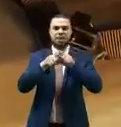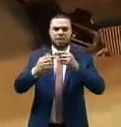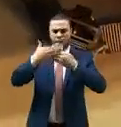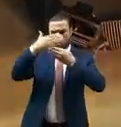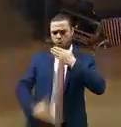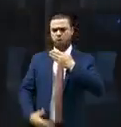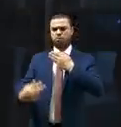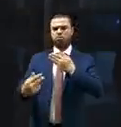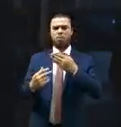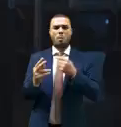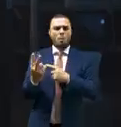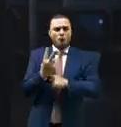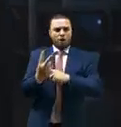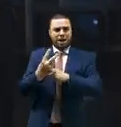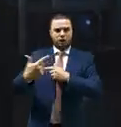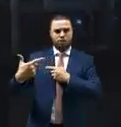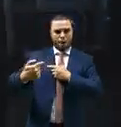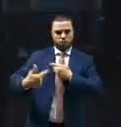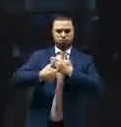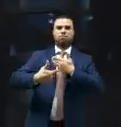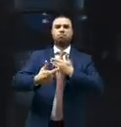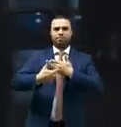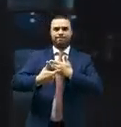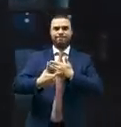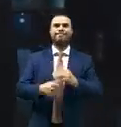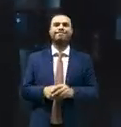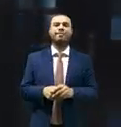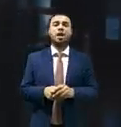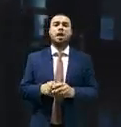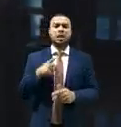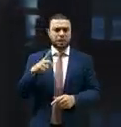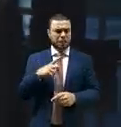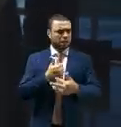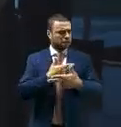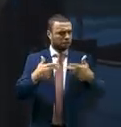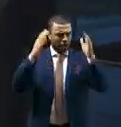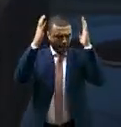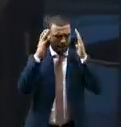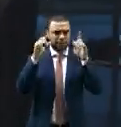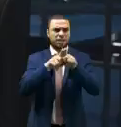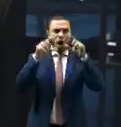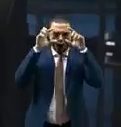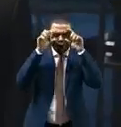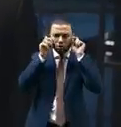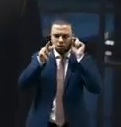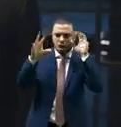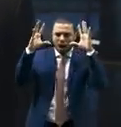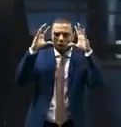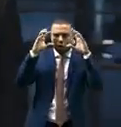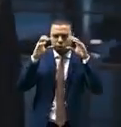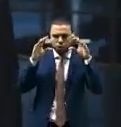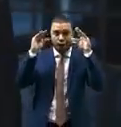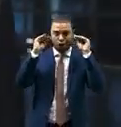placas balísticas. Investimos mais de 70 milhões de reais na aquisição de equipamentos como este capacete e óculos de visão noturna, que trarão